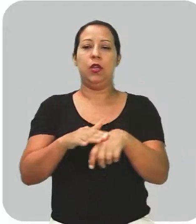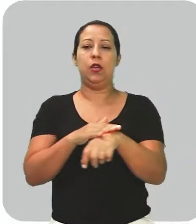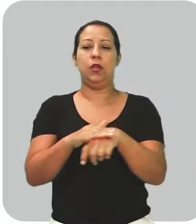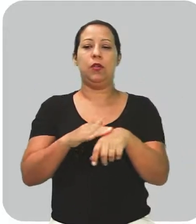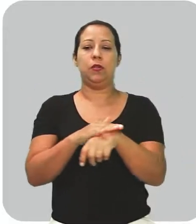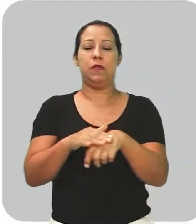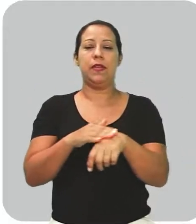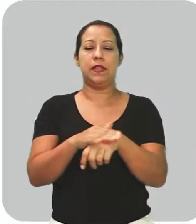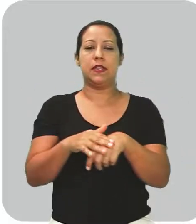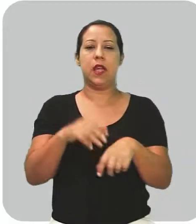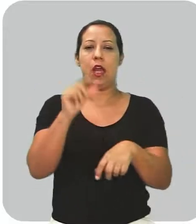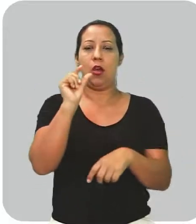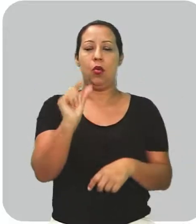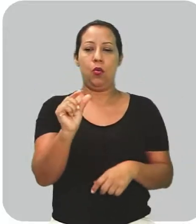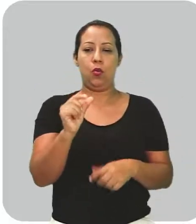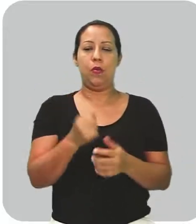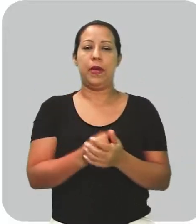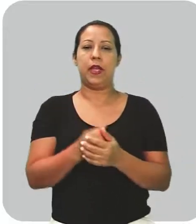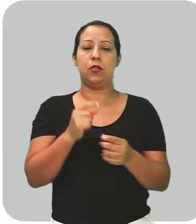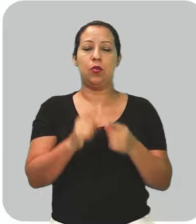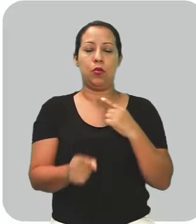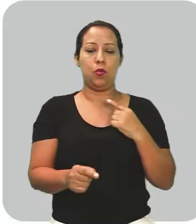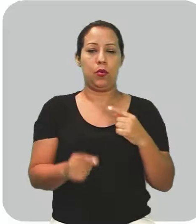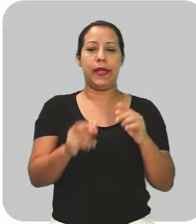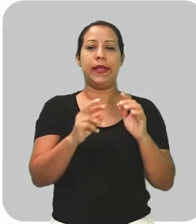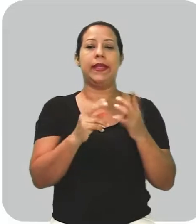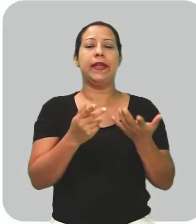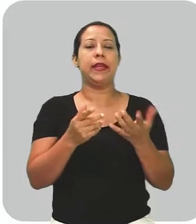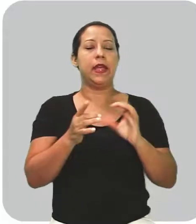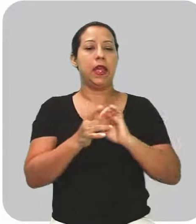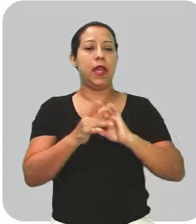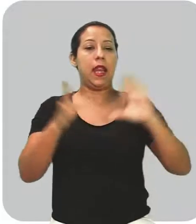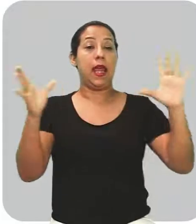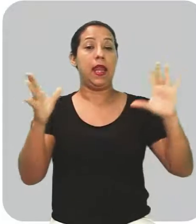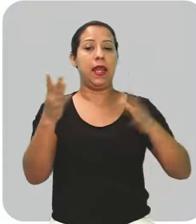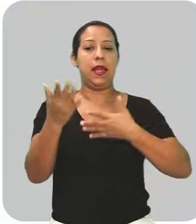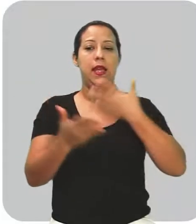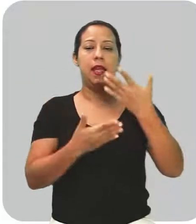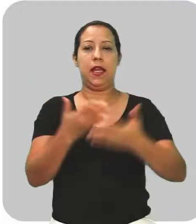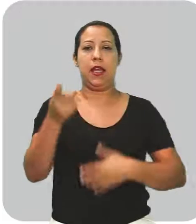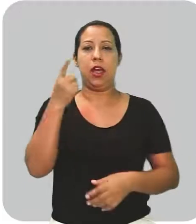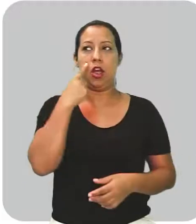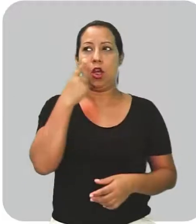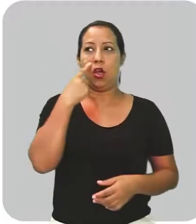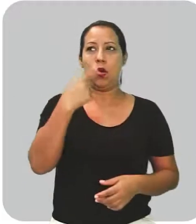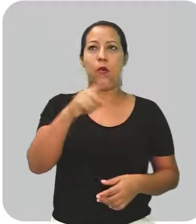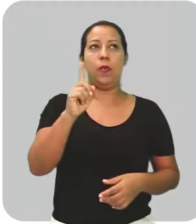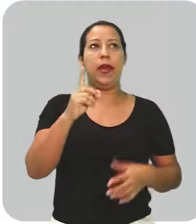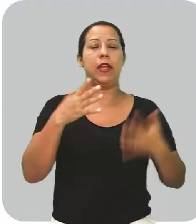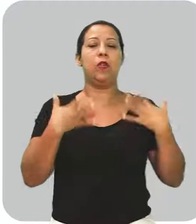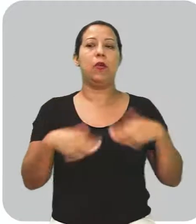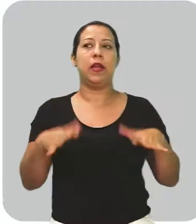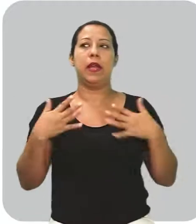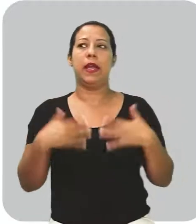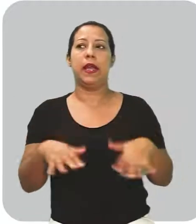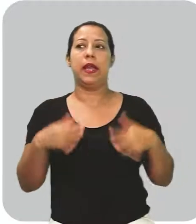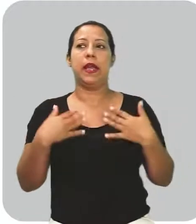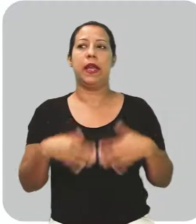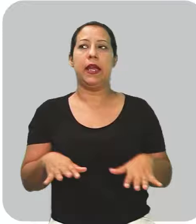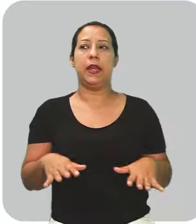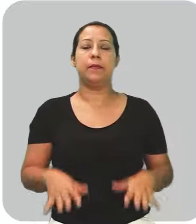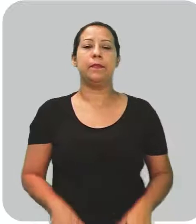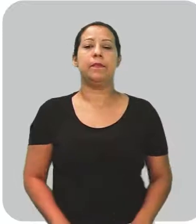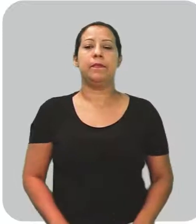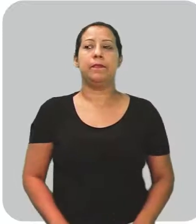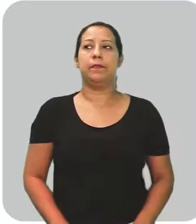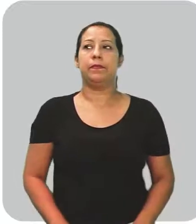da regra. E eu vou liberar para você a interatividade. E aí você vai com calma responder. Vamos lá exercitar. Em meio aí